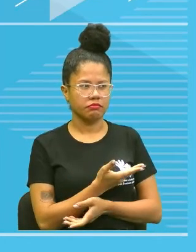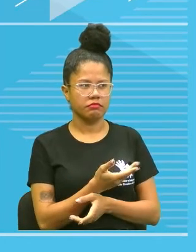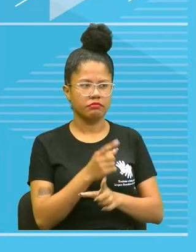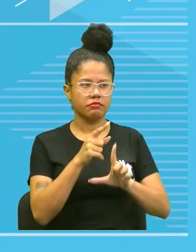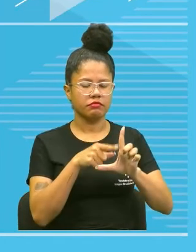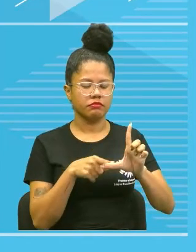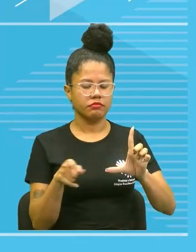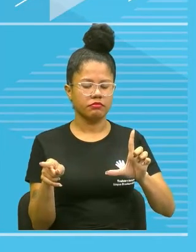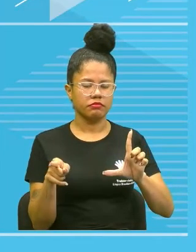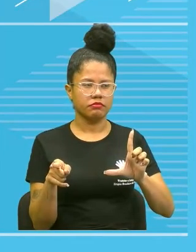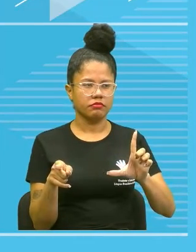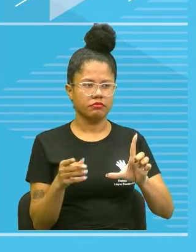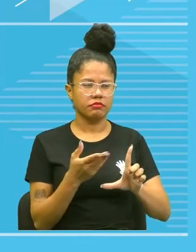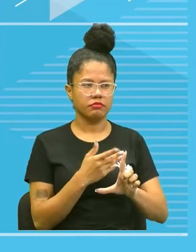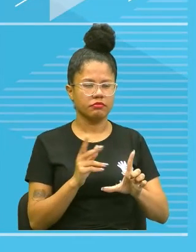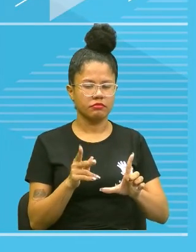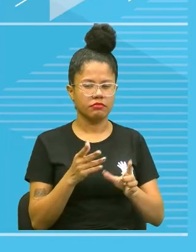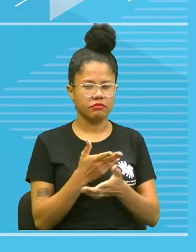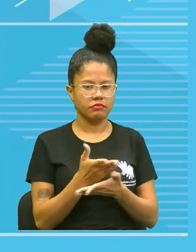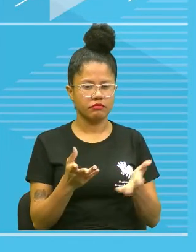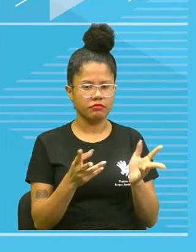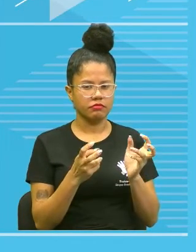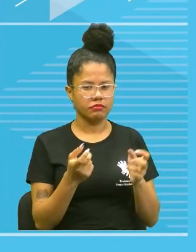em específico,